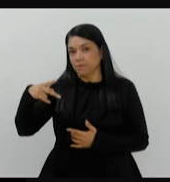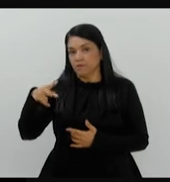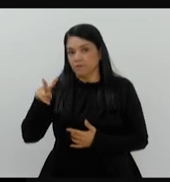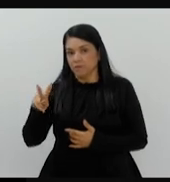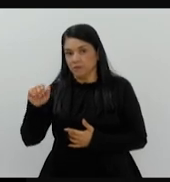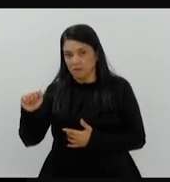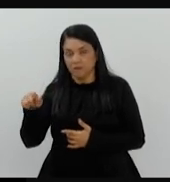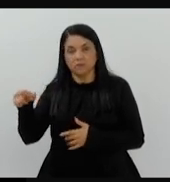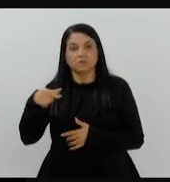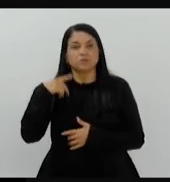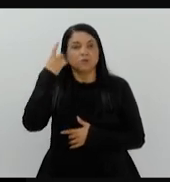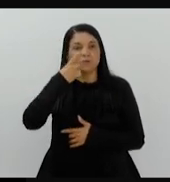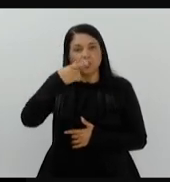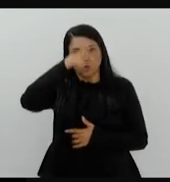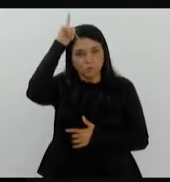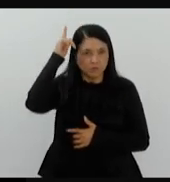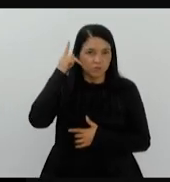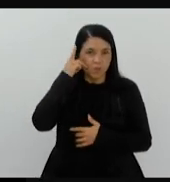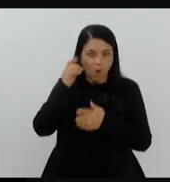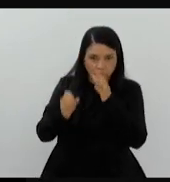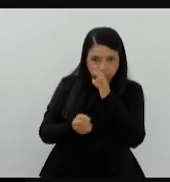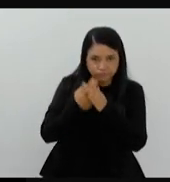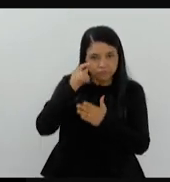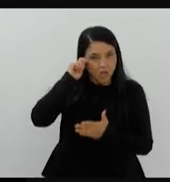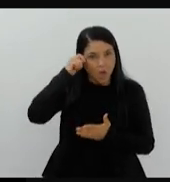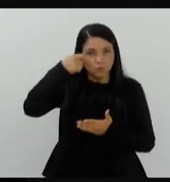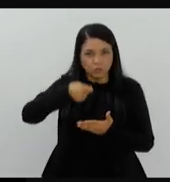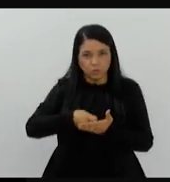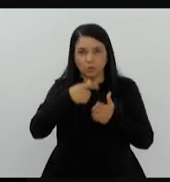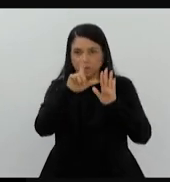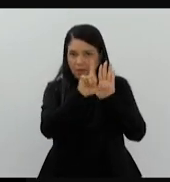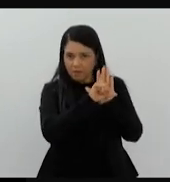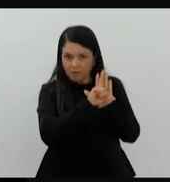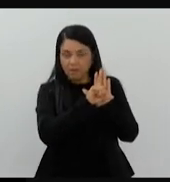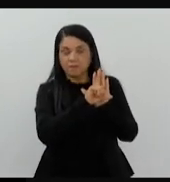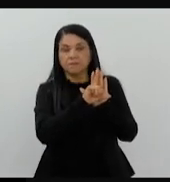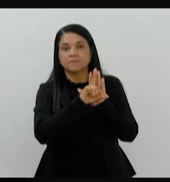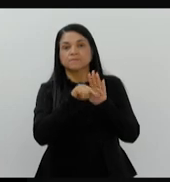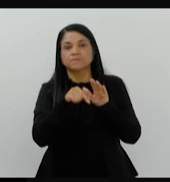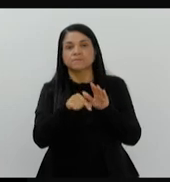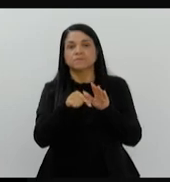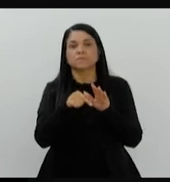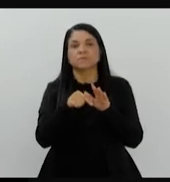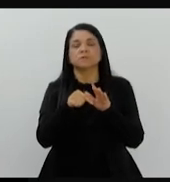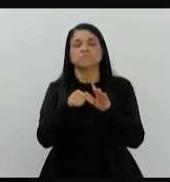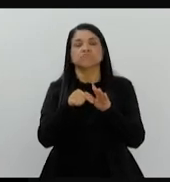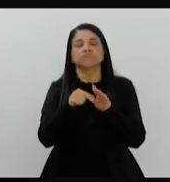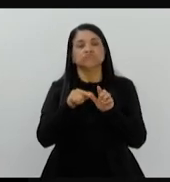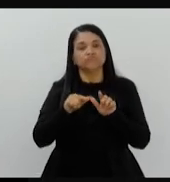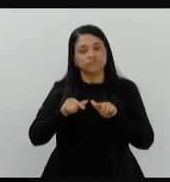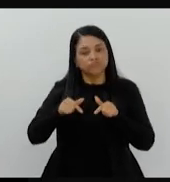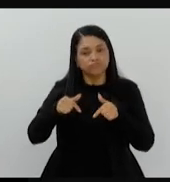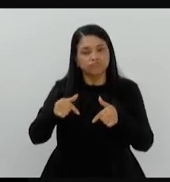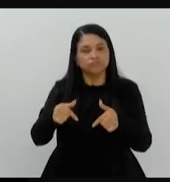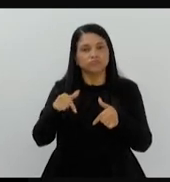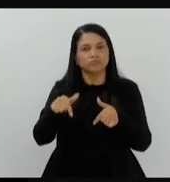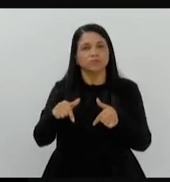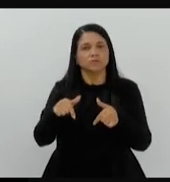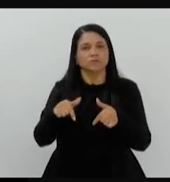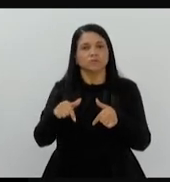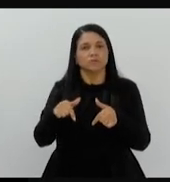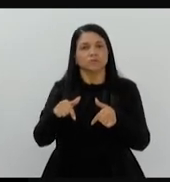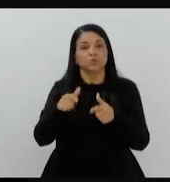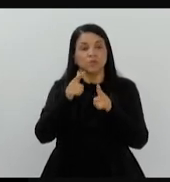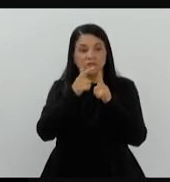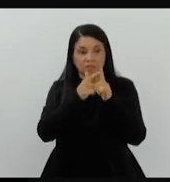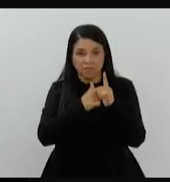Paulo também é um dos autores, né, da lei, para que no próprio exercício, ao invés, né, do